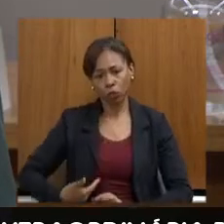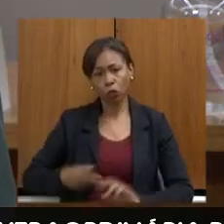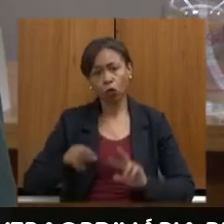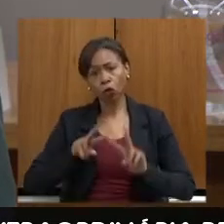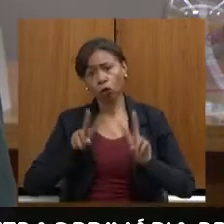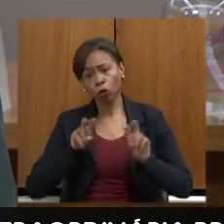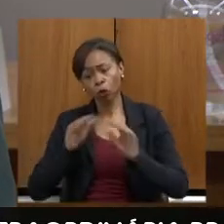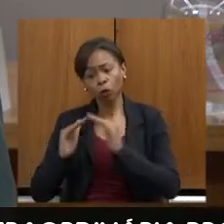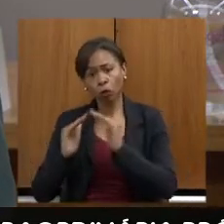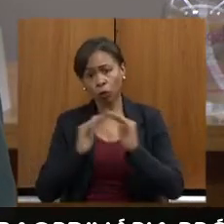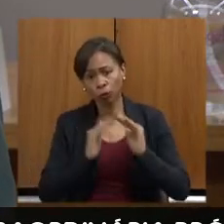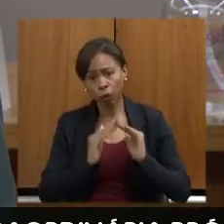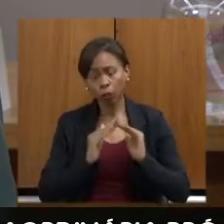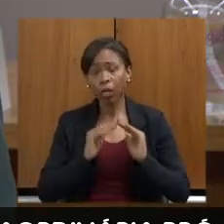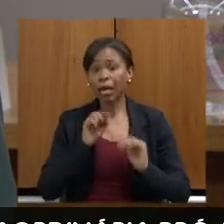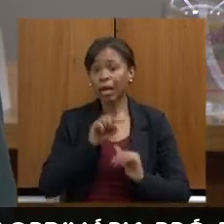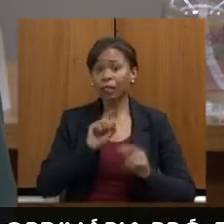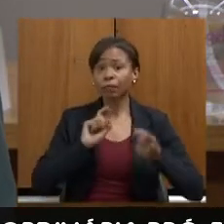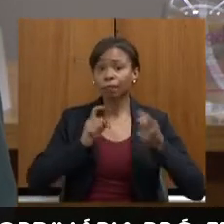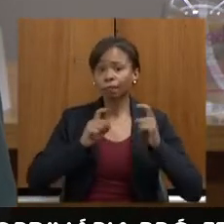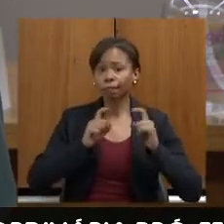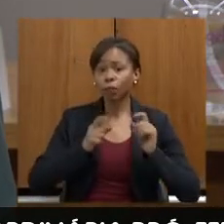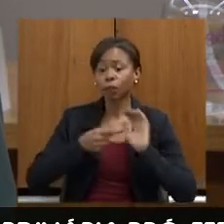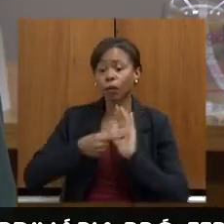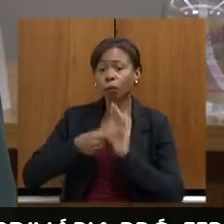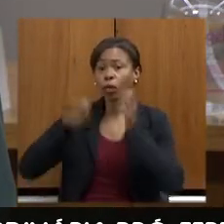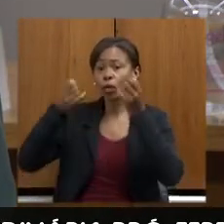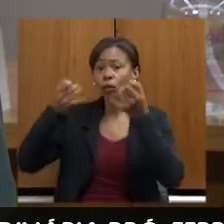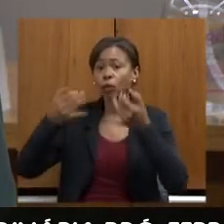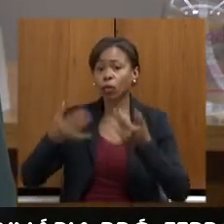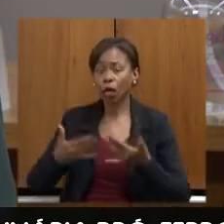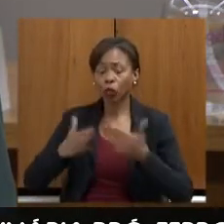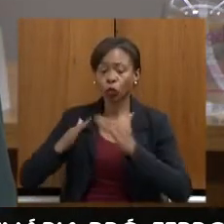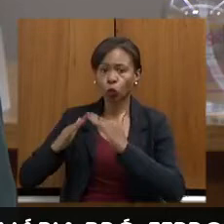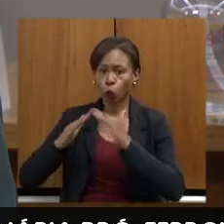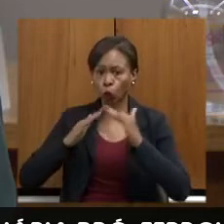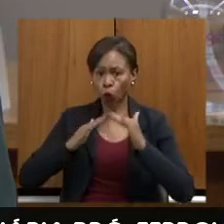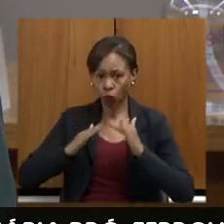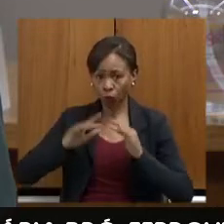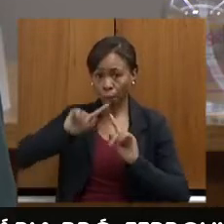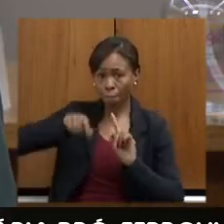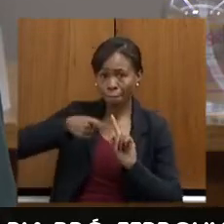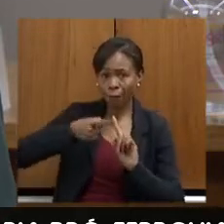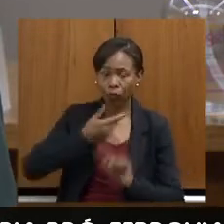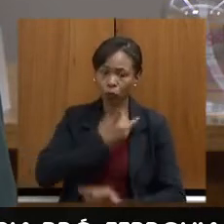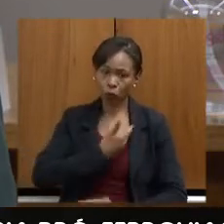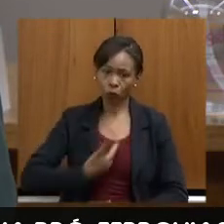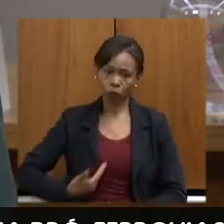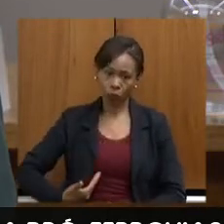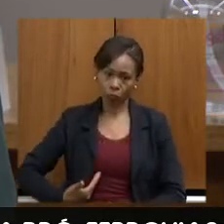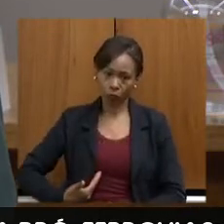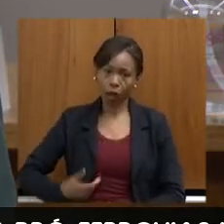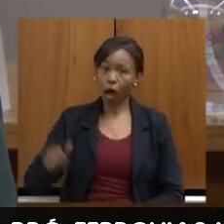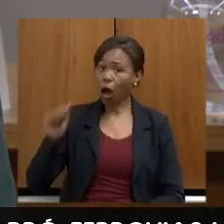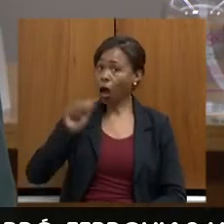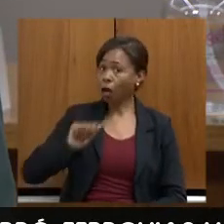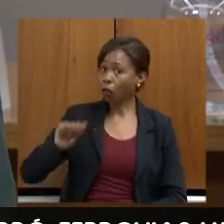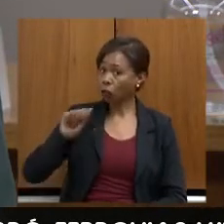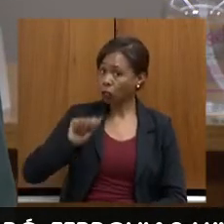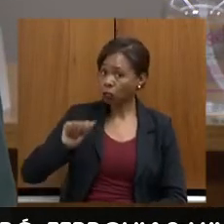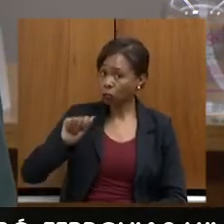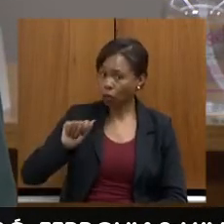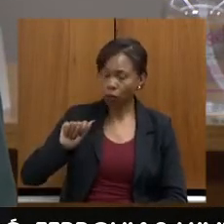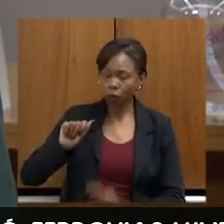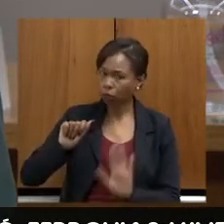outros a reunião é para esclarecimento entre os moradores e o governo de Minas Gerais Associação não vai permitir